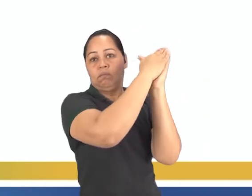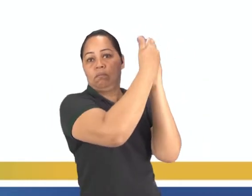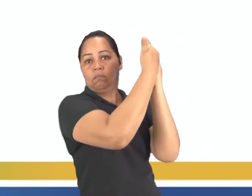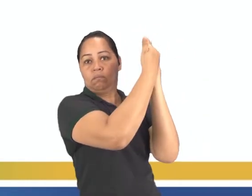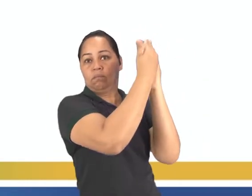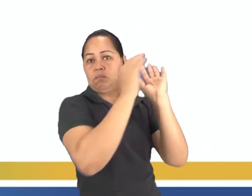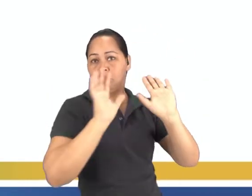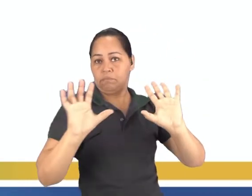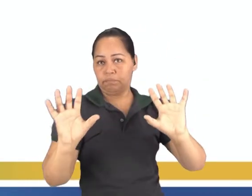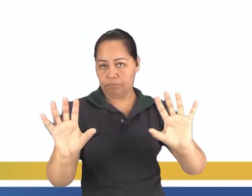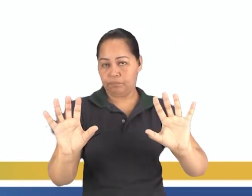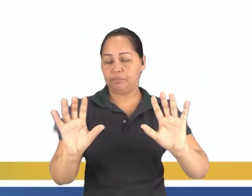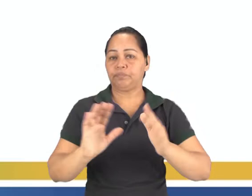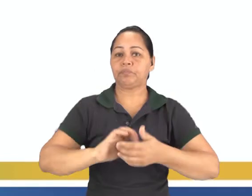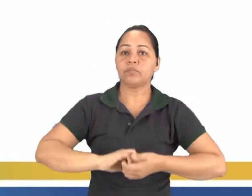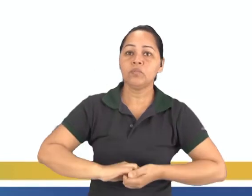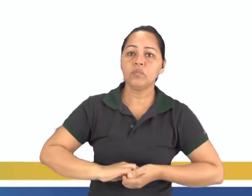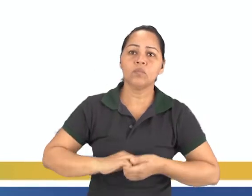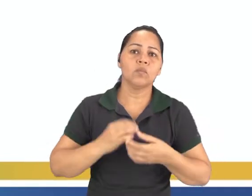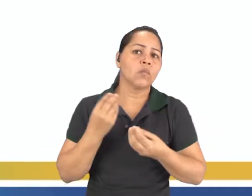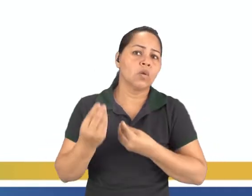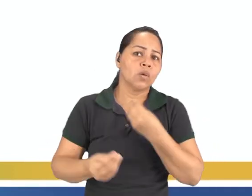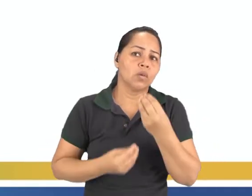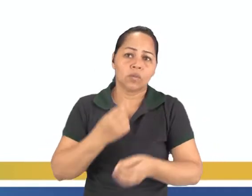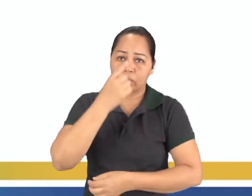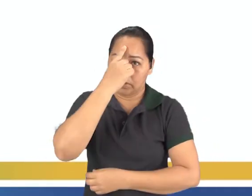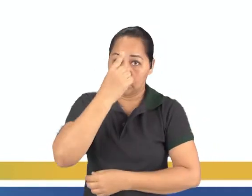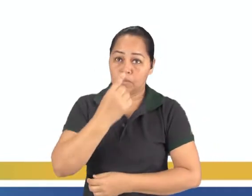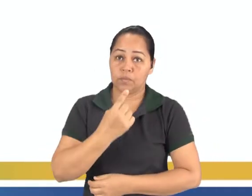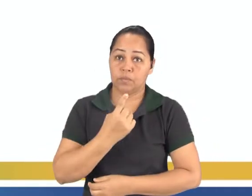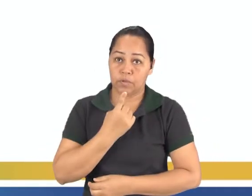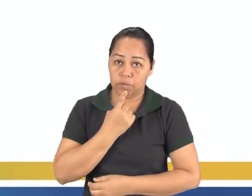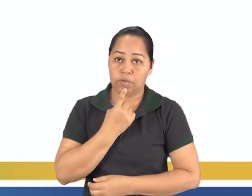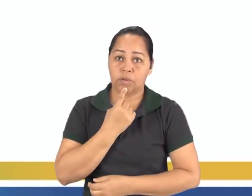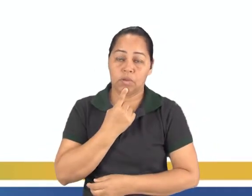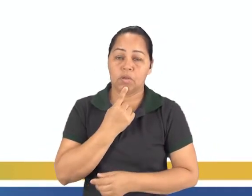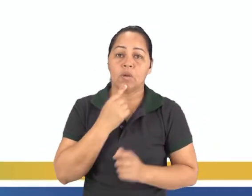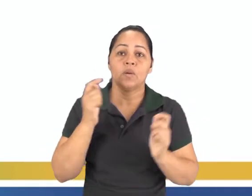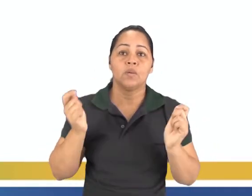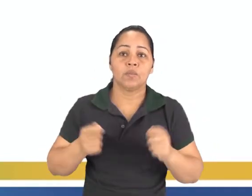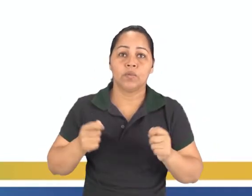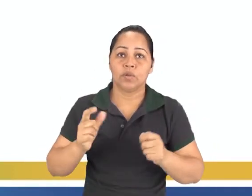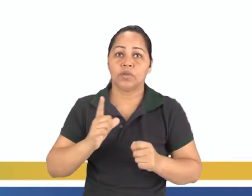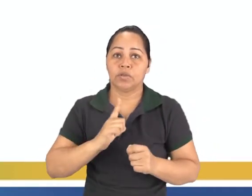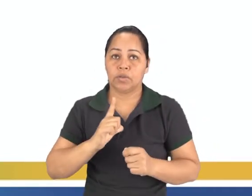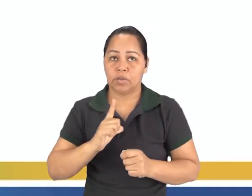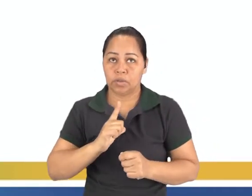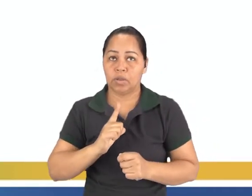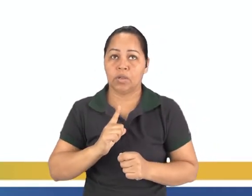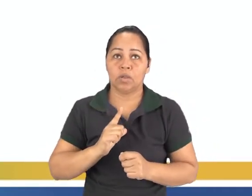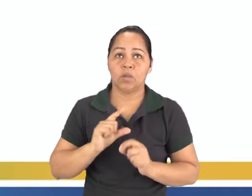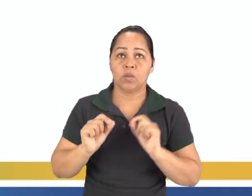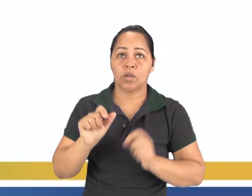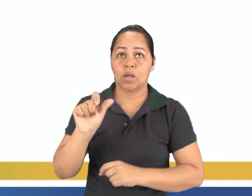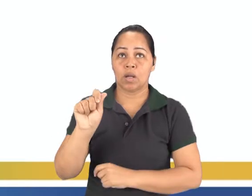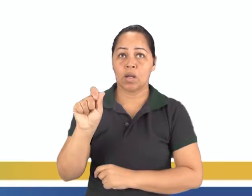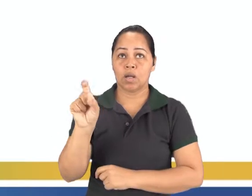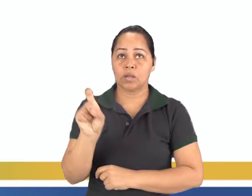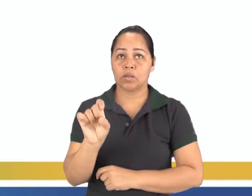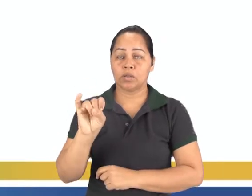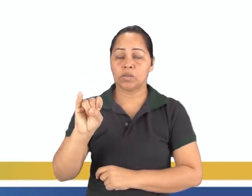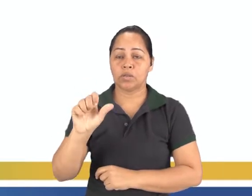Então, uma figura ela tem simetria de reflexão ou simetria axial, segundo uma reta R, se